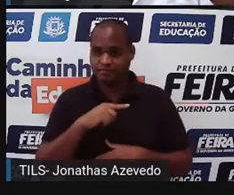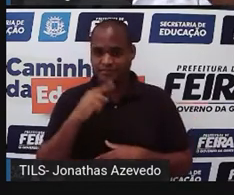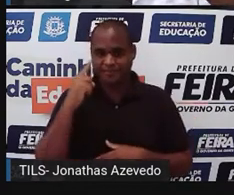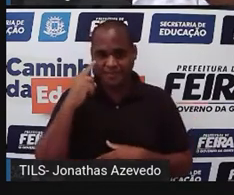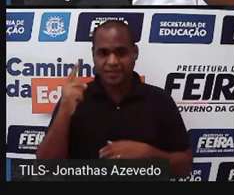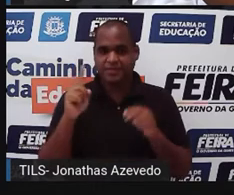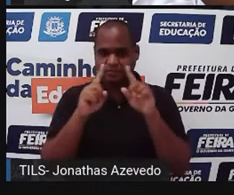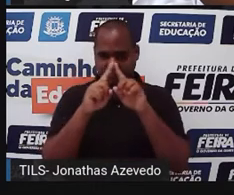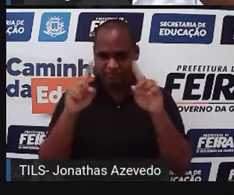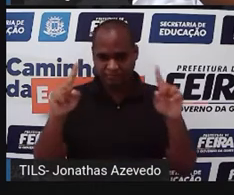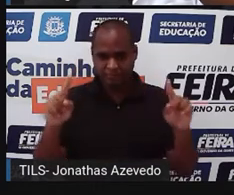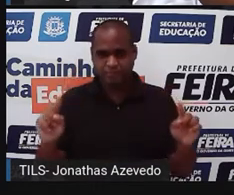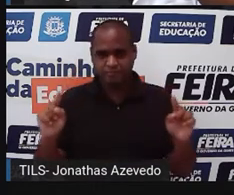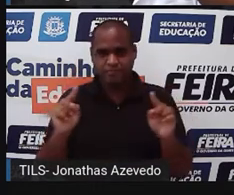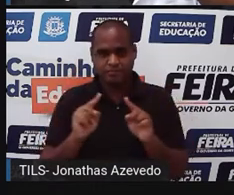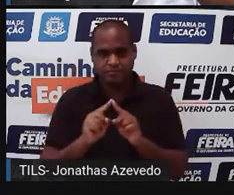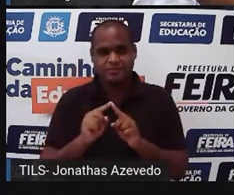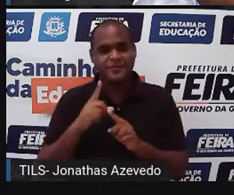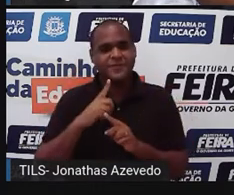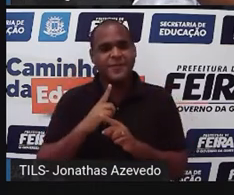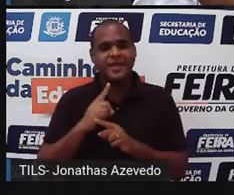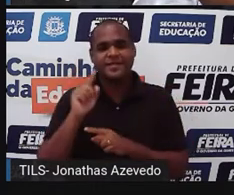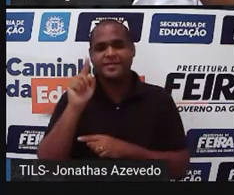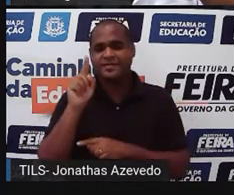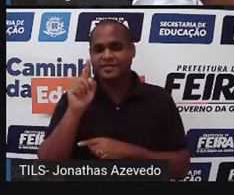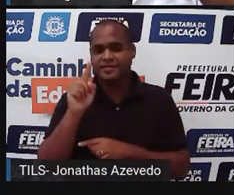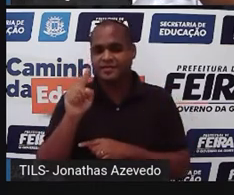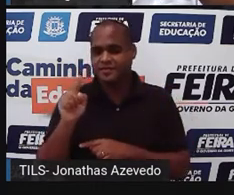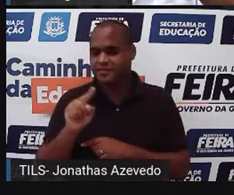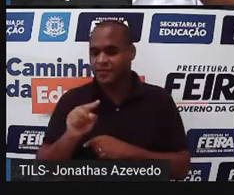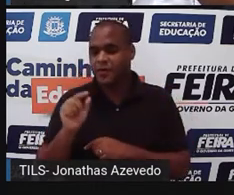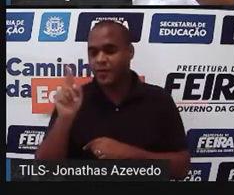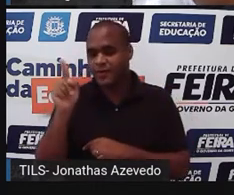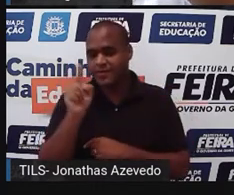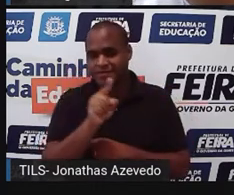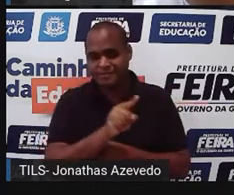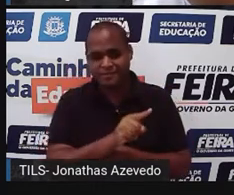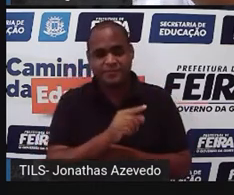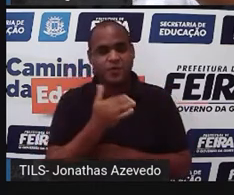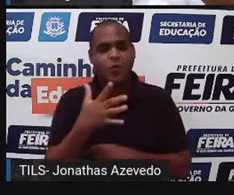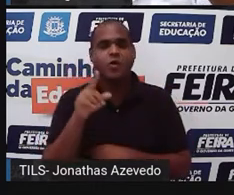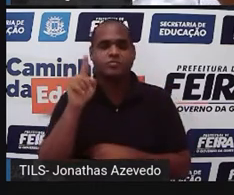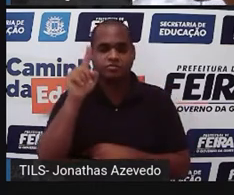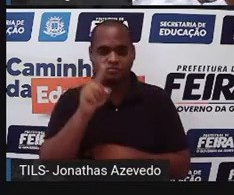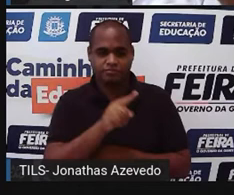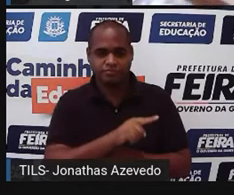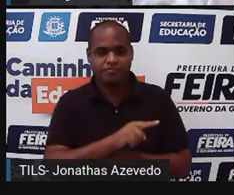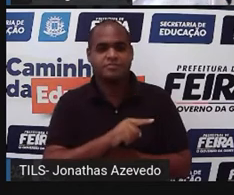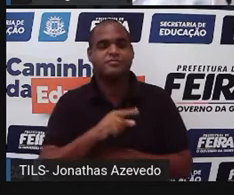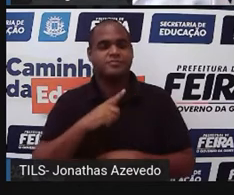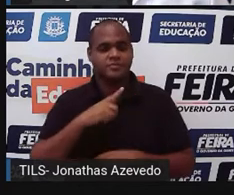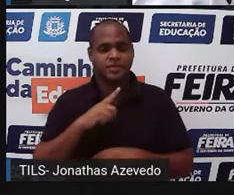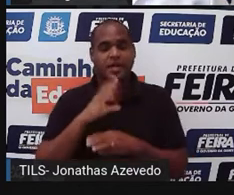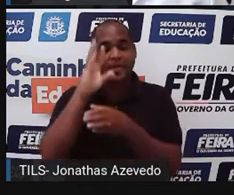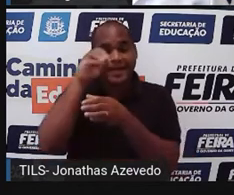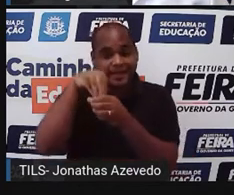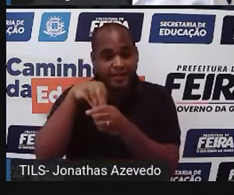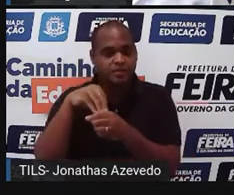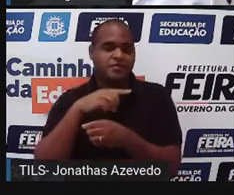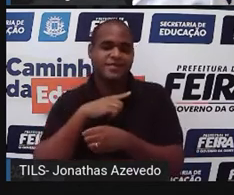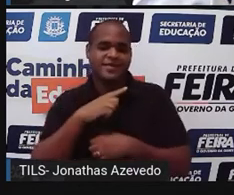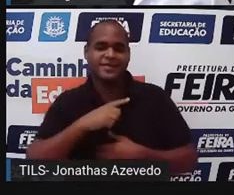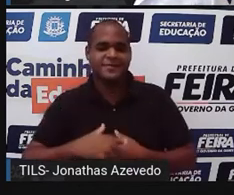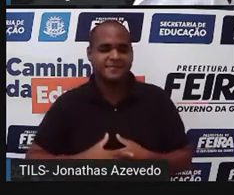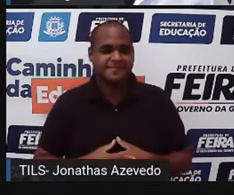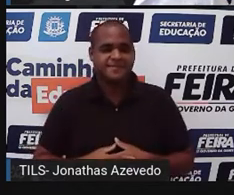retângulo a diagonal é aquele segmento que passa ou assim ou assim por dentro do